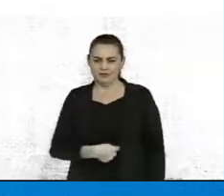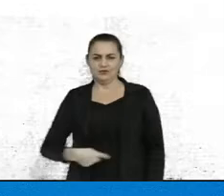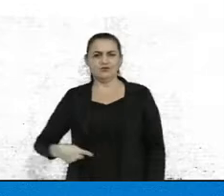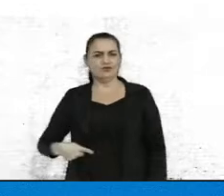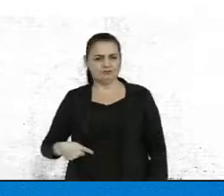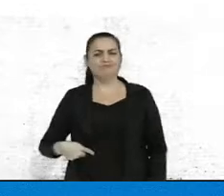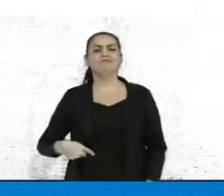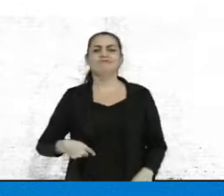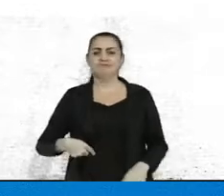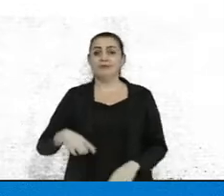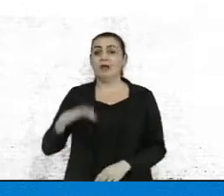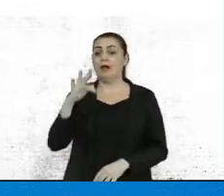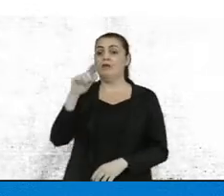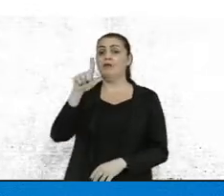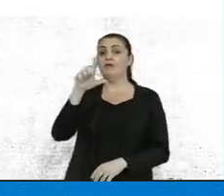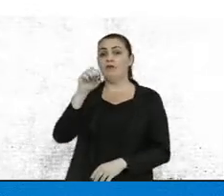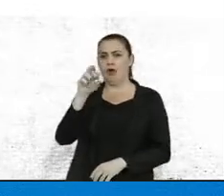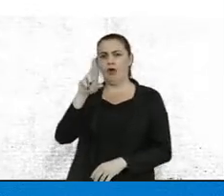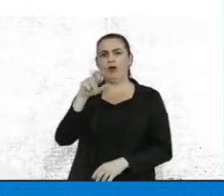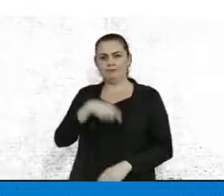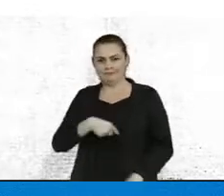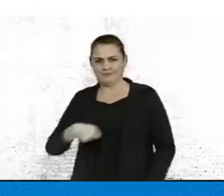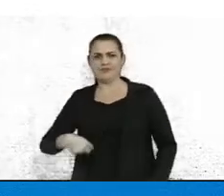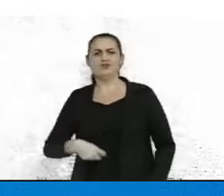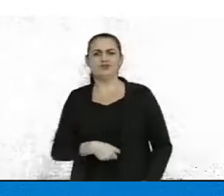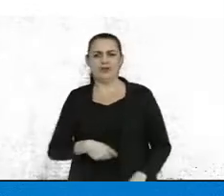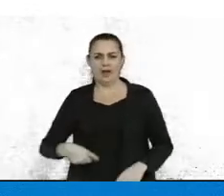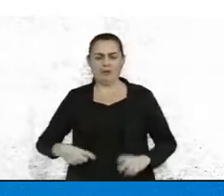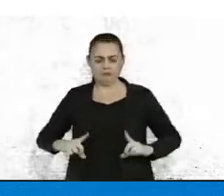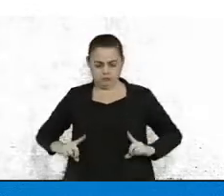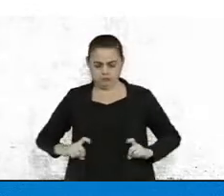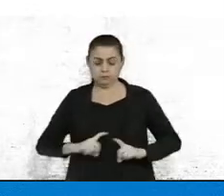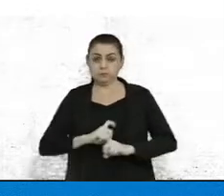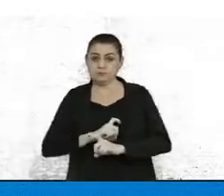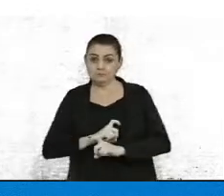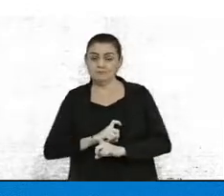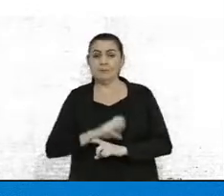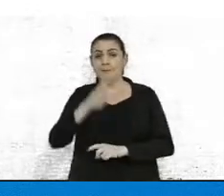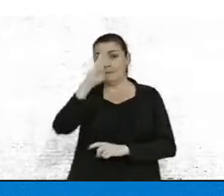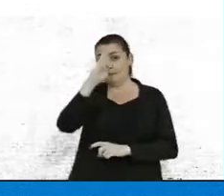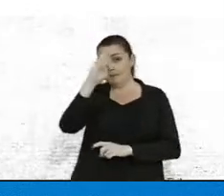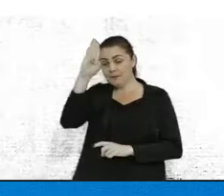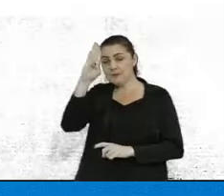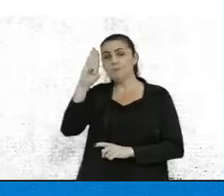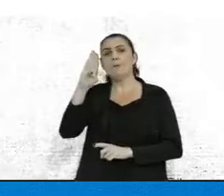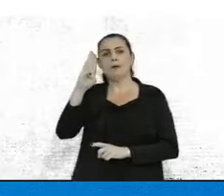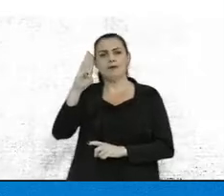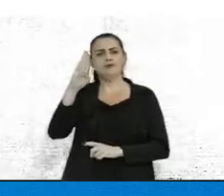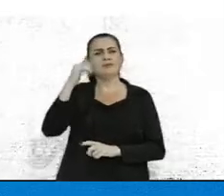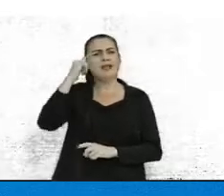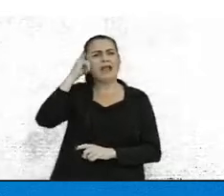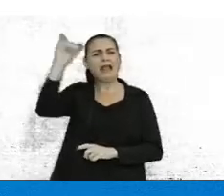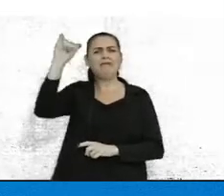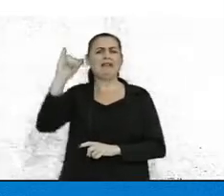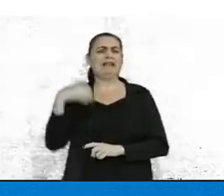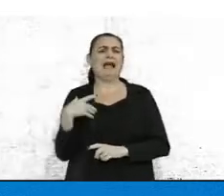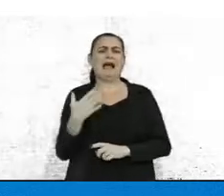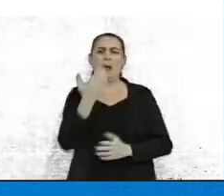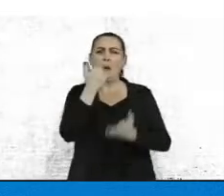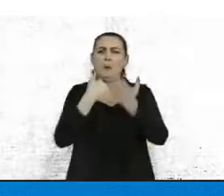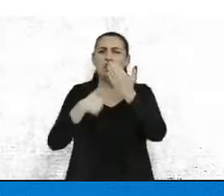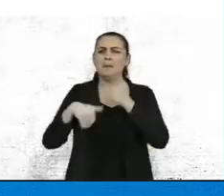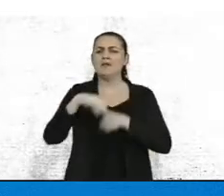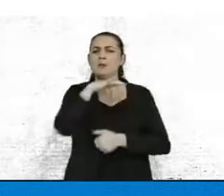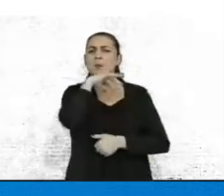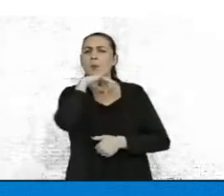que reduzir a nossa exposição à carga tóxica, todas essas porcarias que existem no meio ambiente. A gente tem que aprender